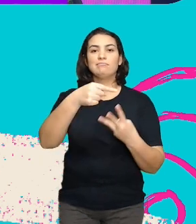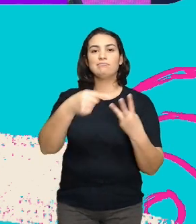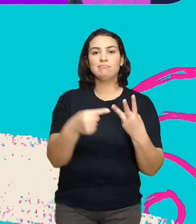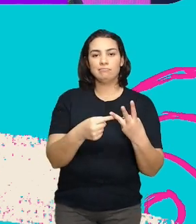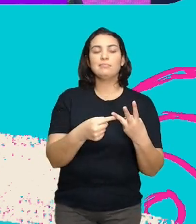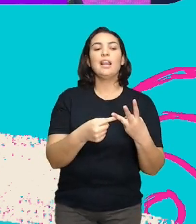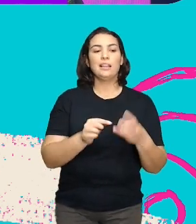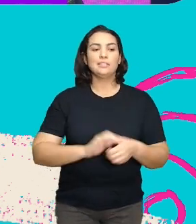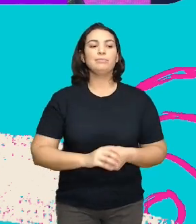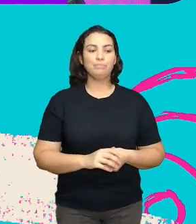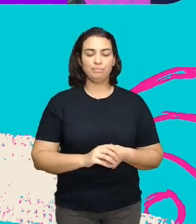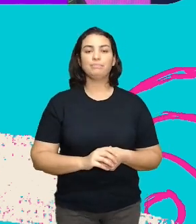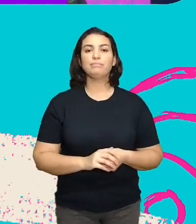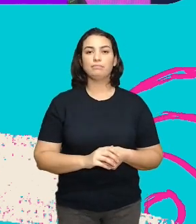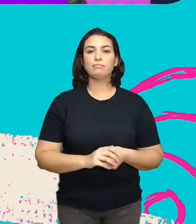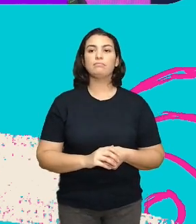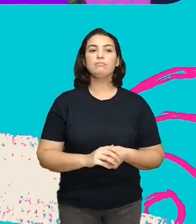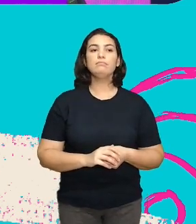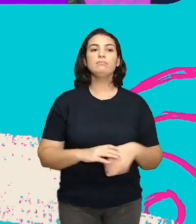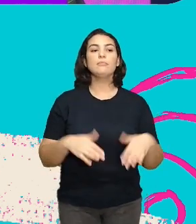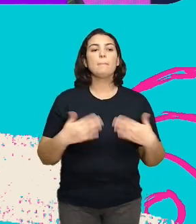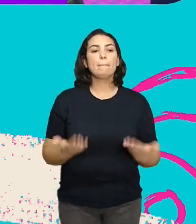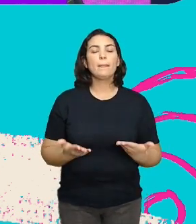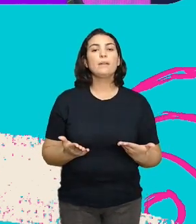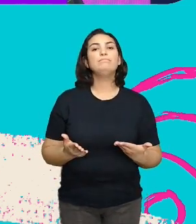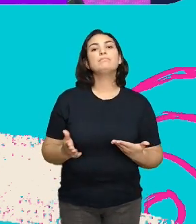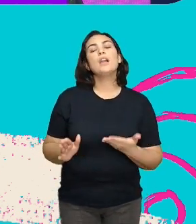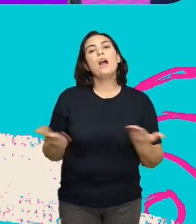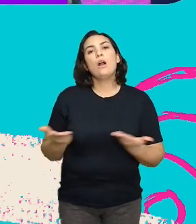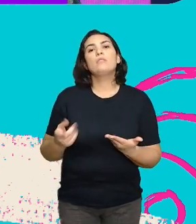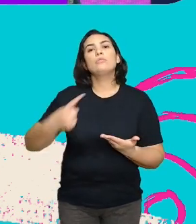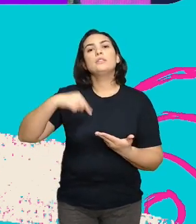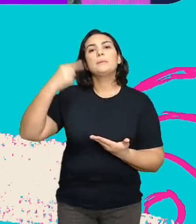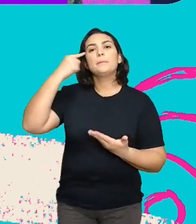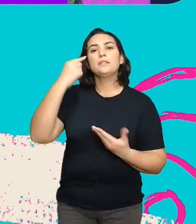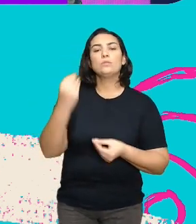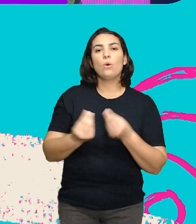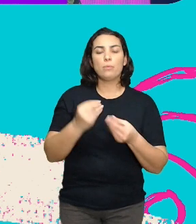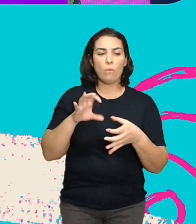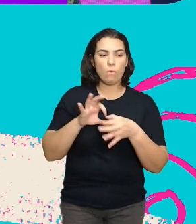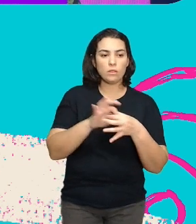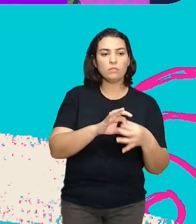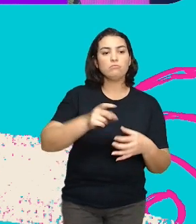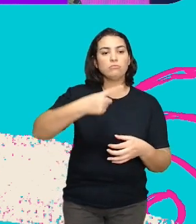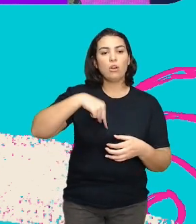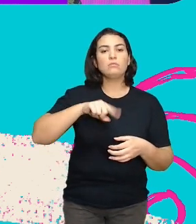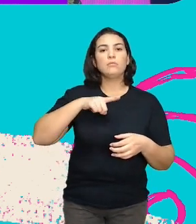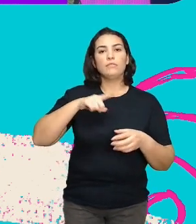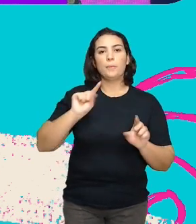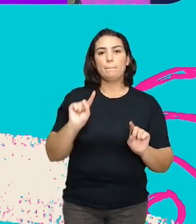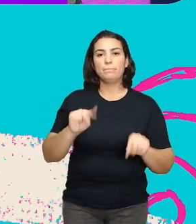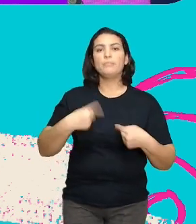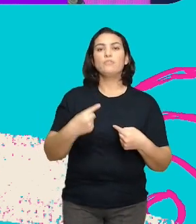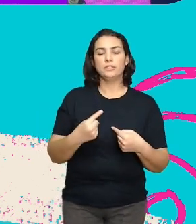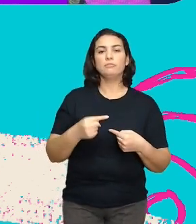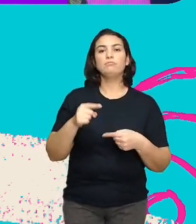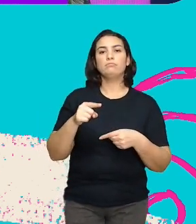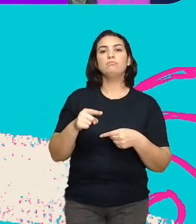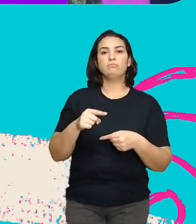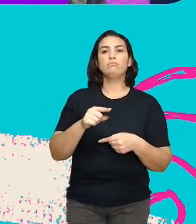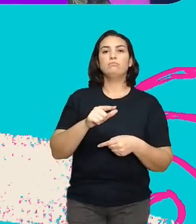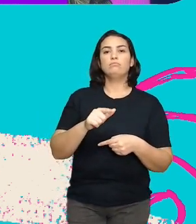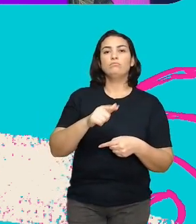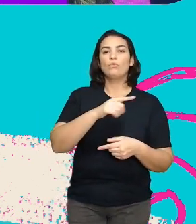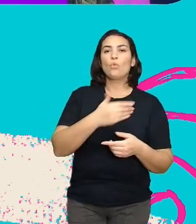questão. E aí, num contexto onde nós fomos provocados pelo governo a discutir algumas soluções de